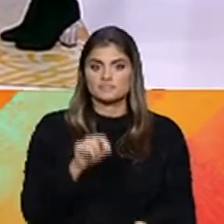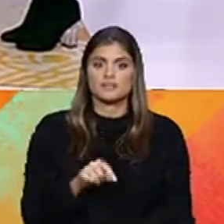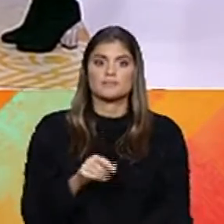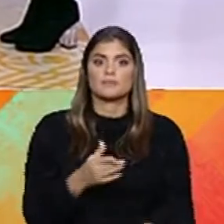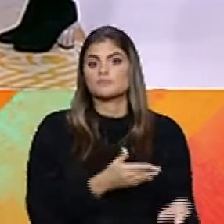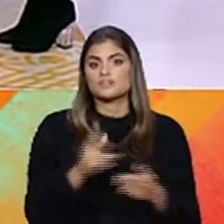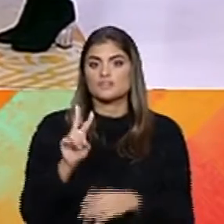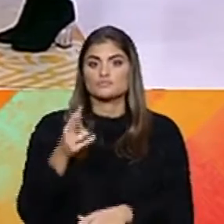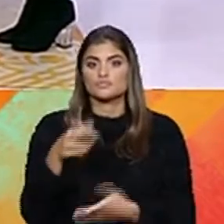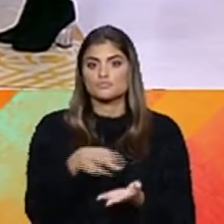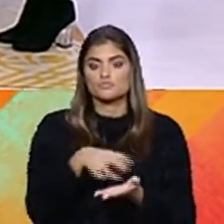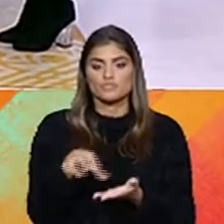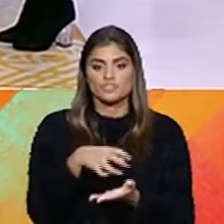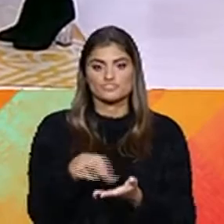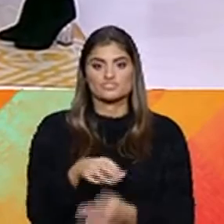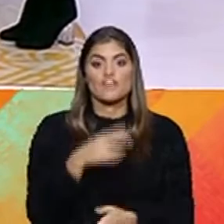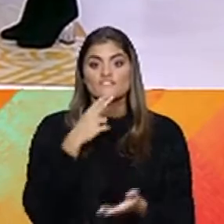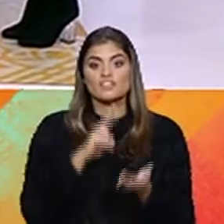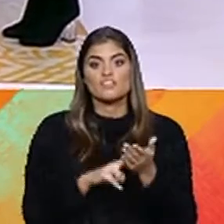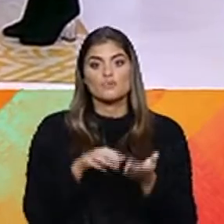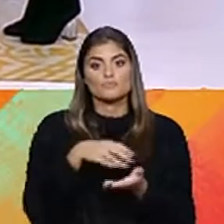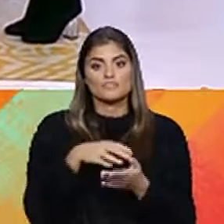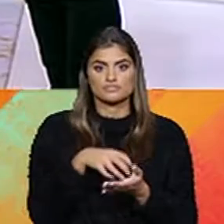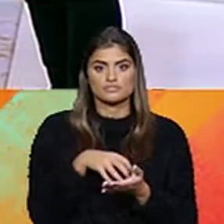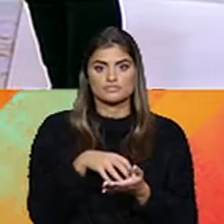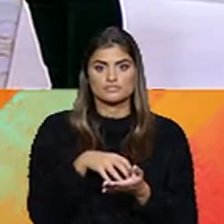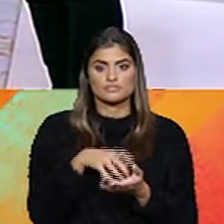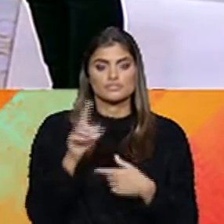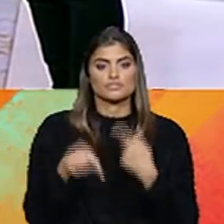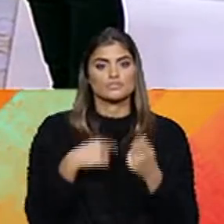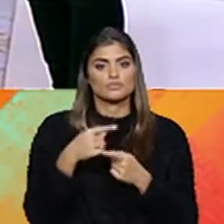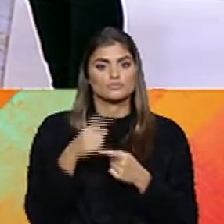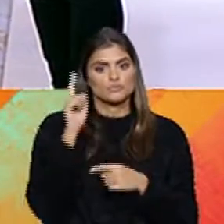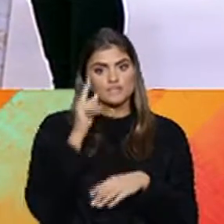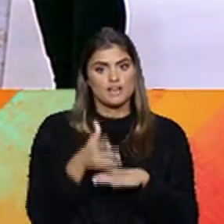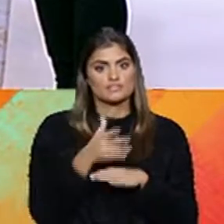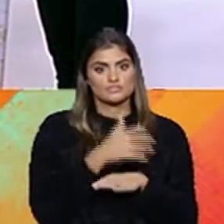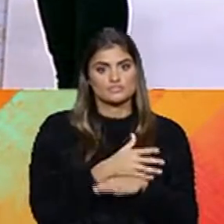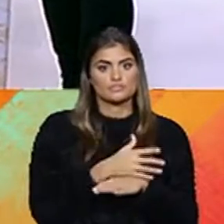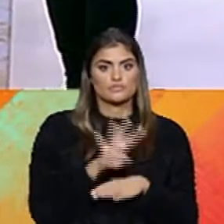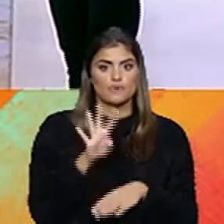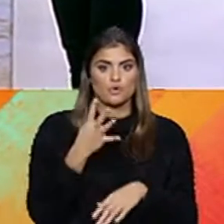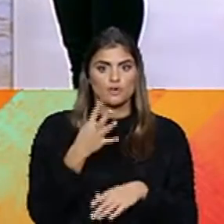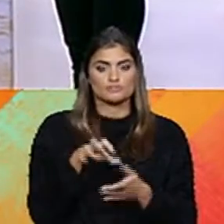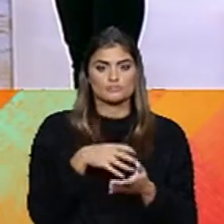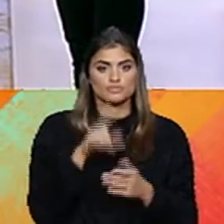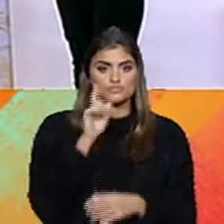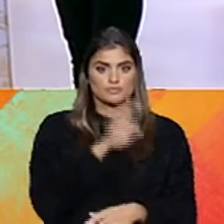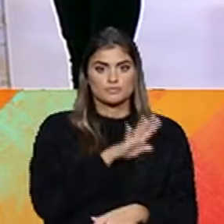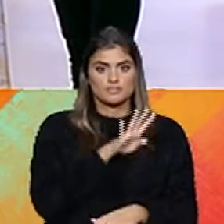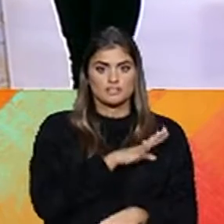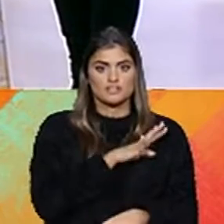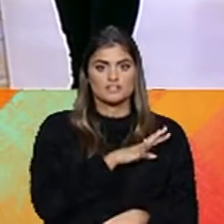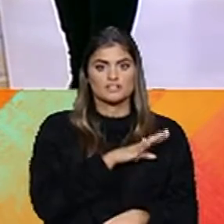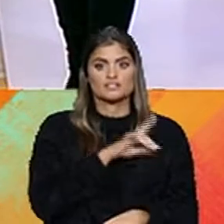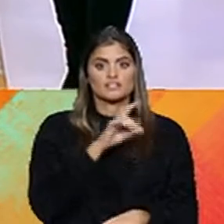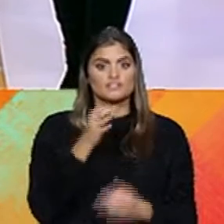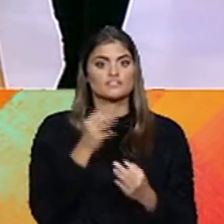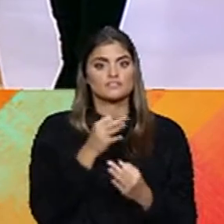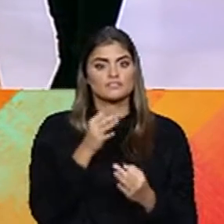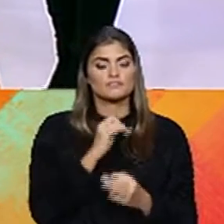de apresentar em dois poderes É verdade um pudim de laranja que diga outro no dia anterior por isso é por isso que eu te espero eu não perder a mão Não